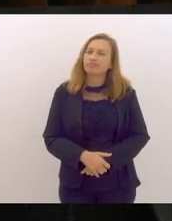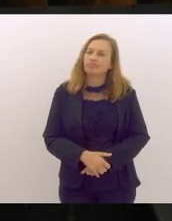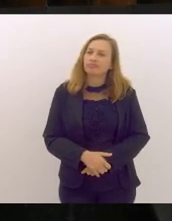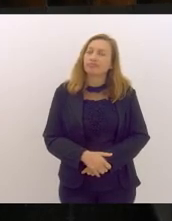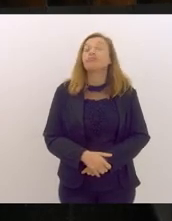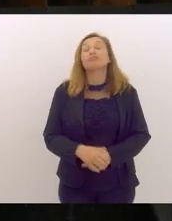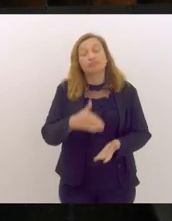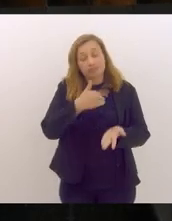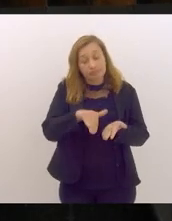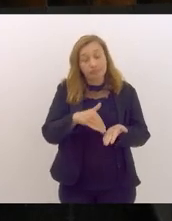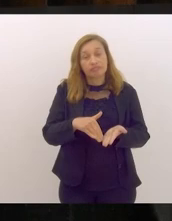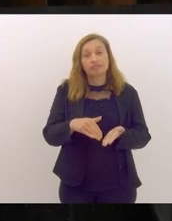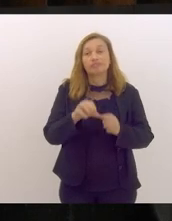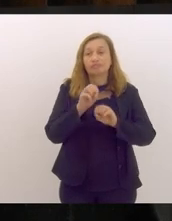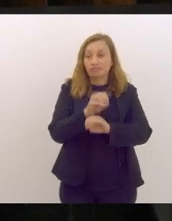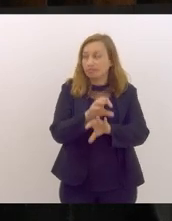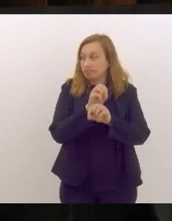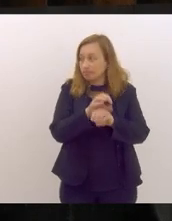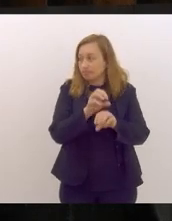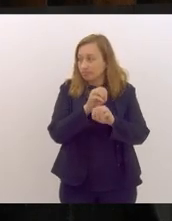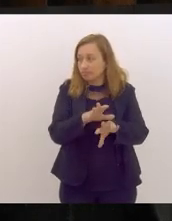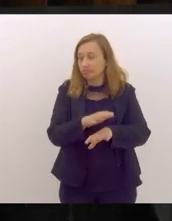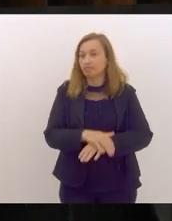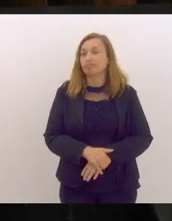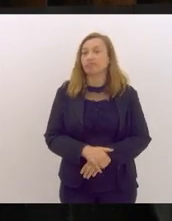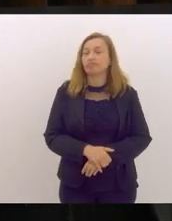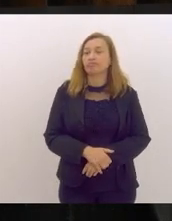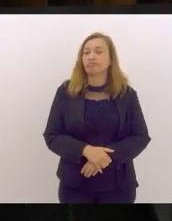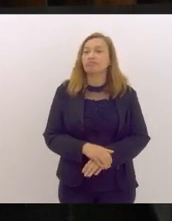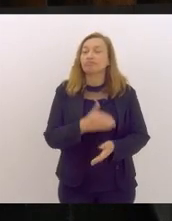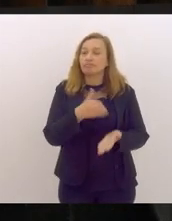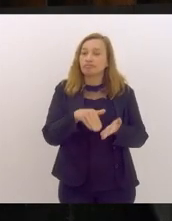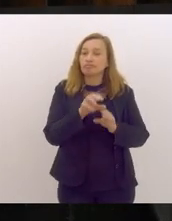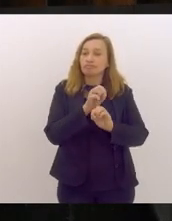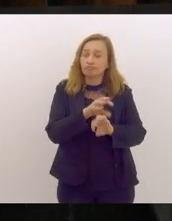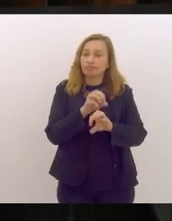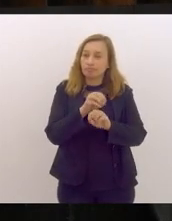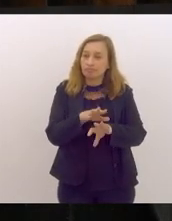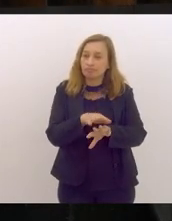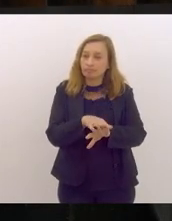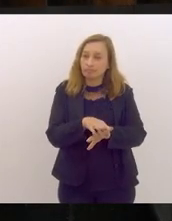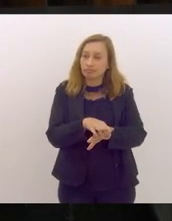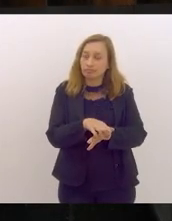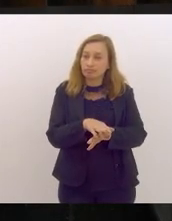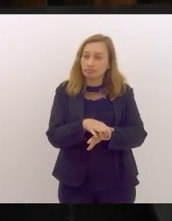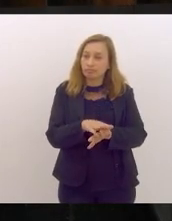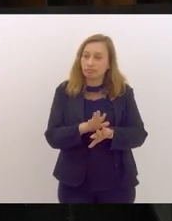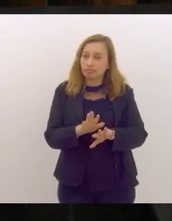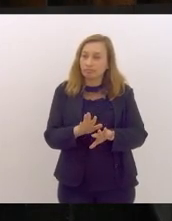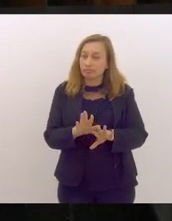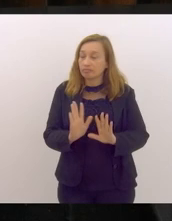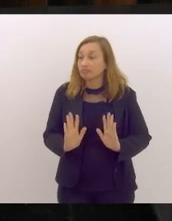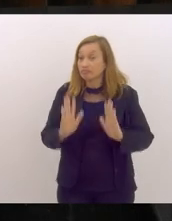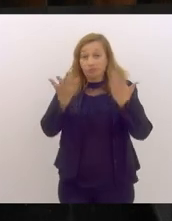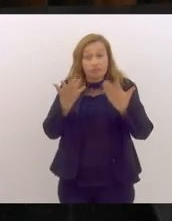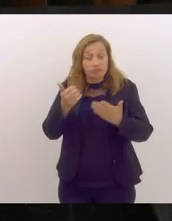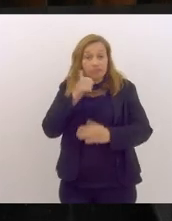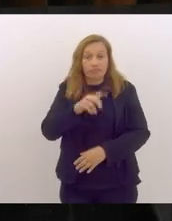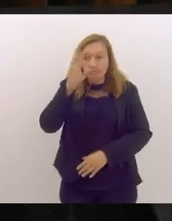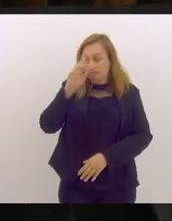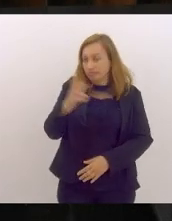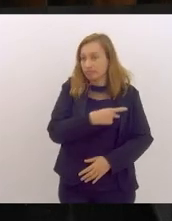Aí vem a Secretaria de Educação. Secretaria de Educação, então, é um festival, senhora presidente.